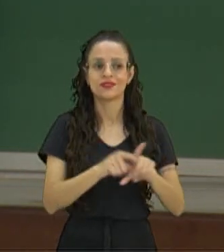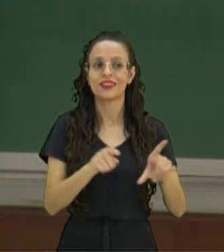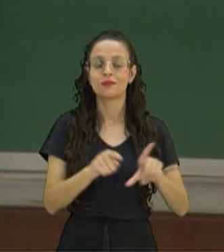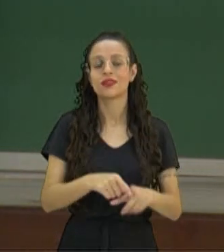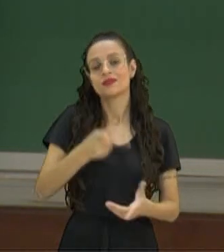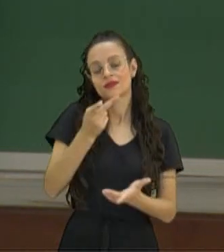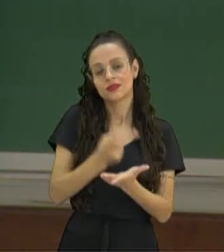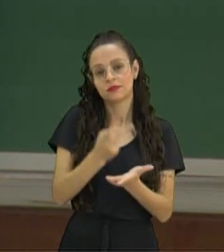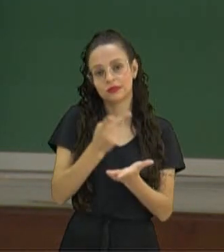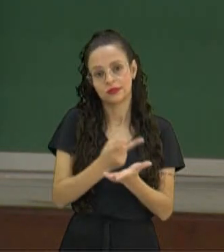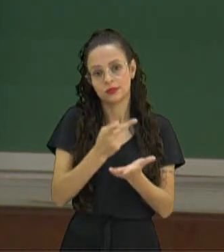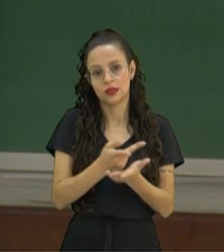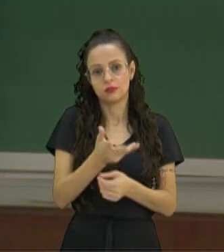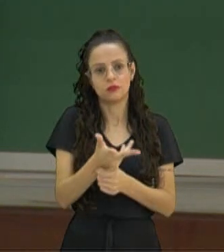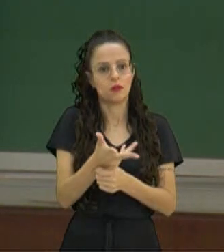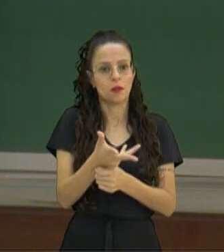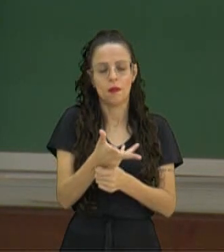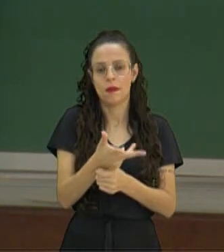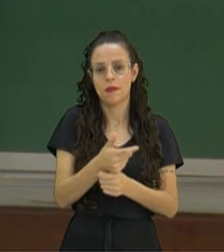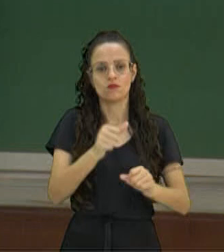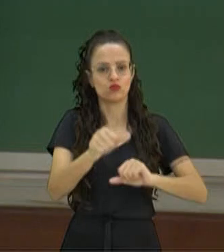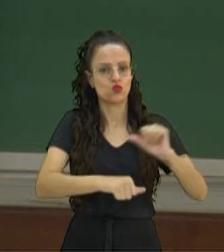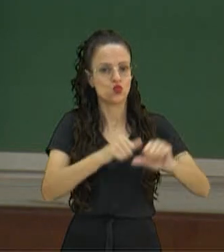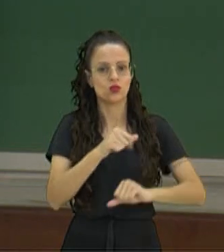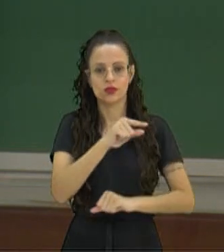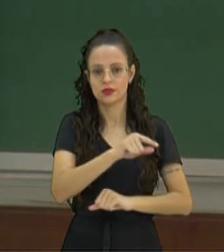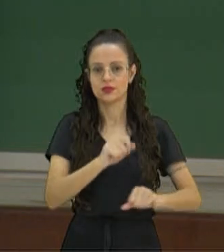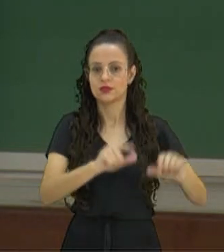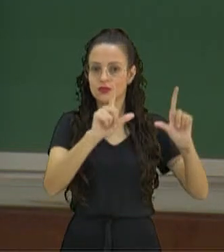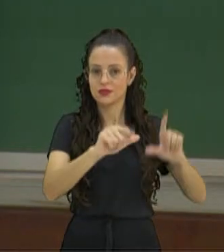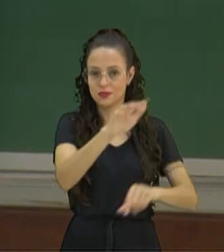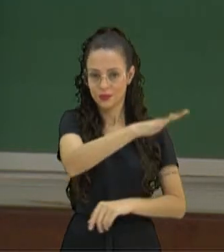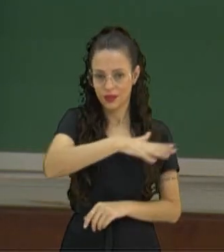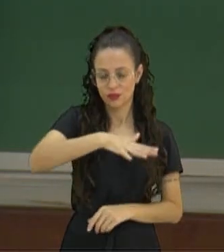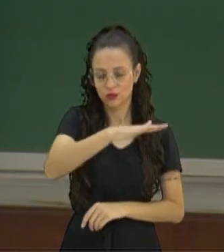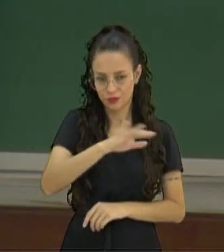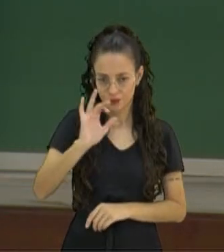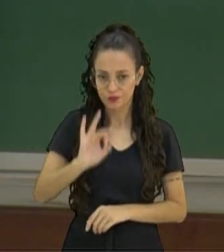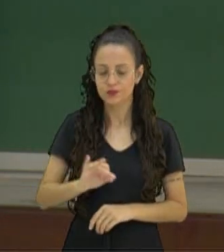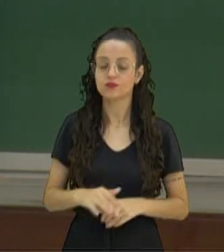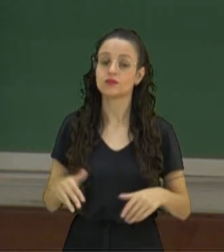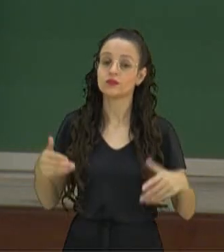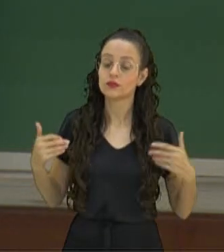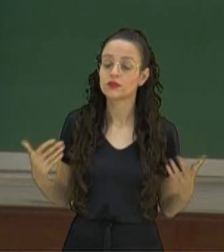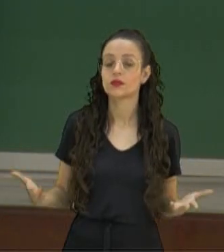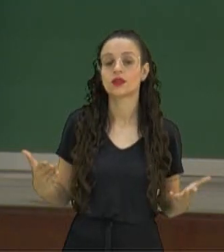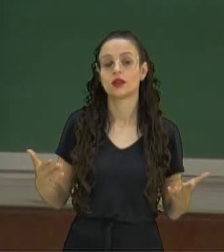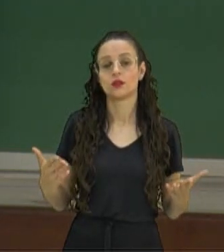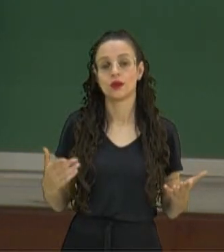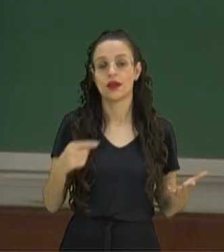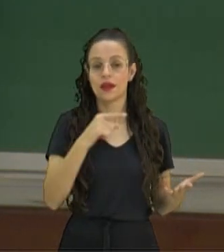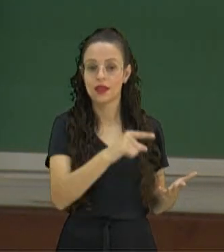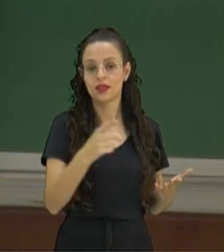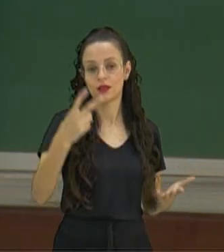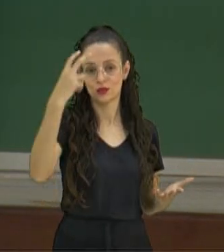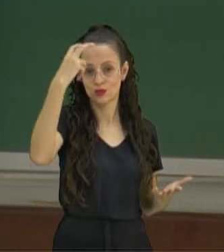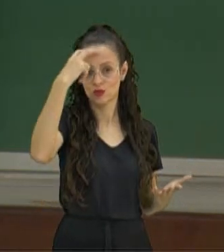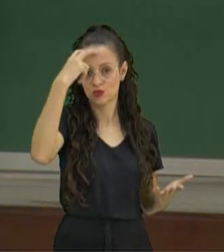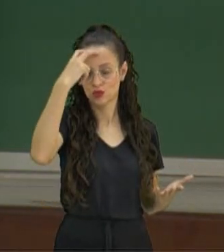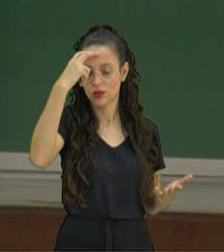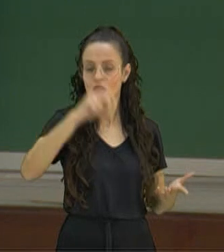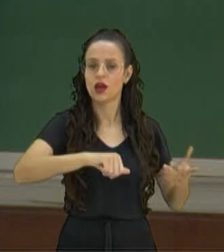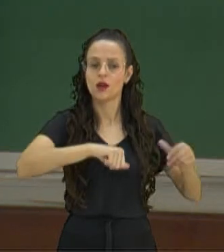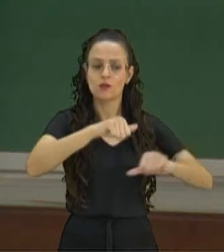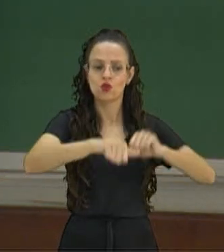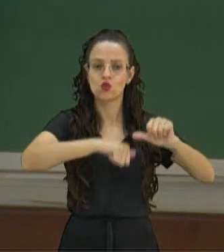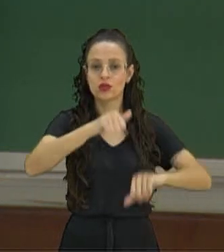acelerada alteração daquela paisagem, daquele espaço, certo? Então, quando a paisagem é cultural, as mudanças são